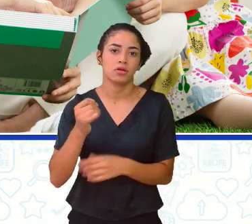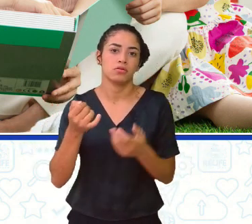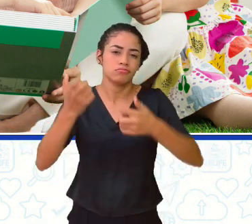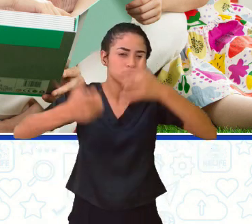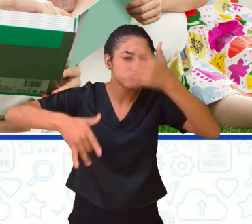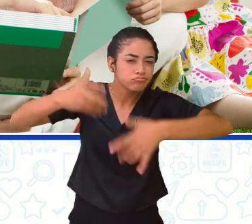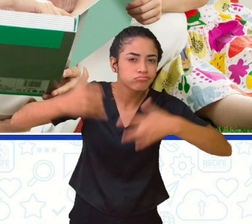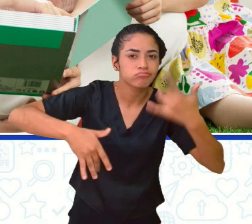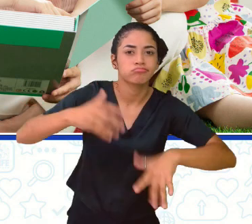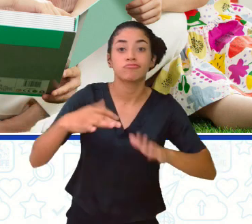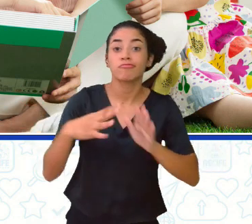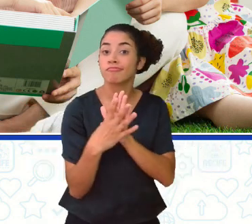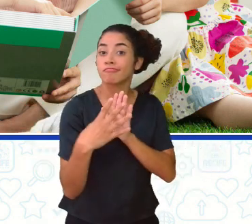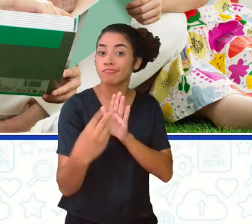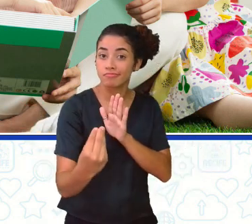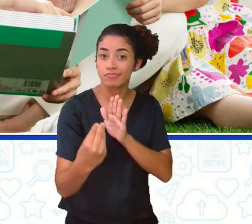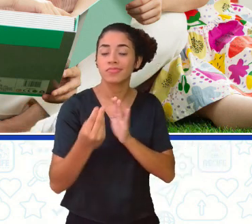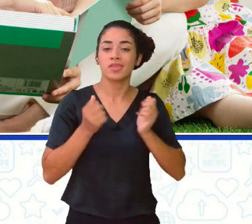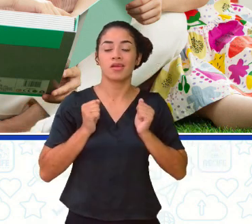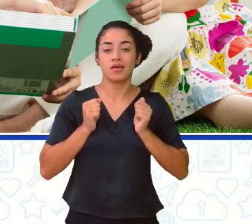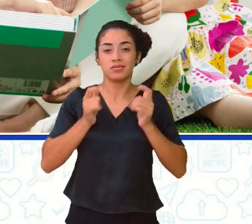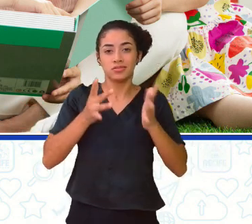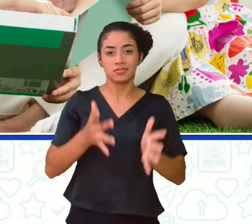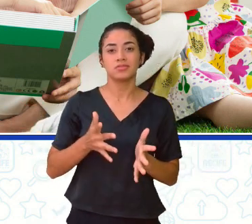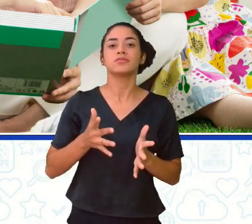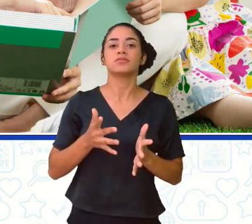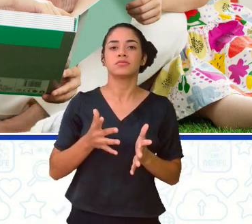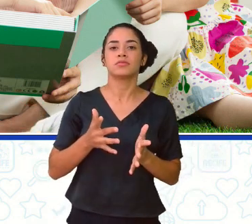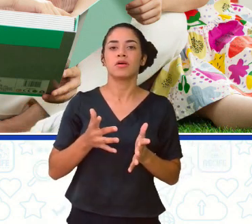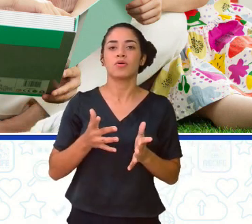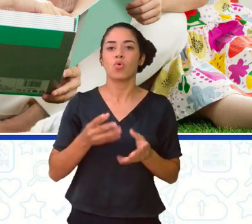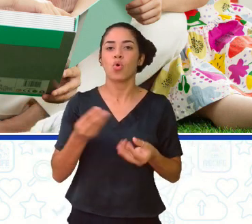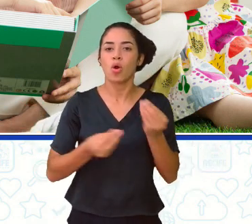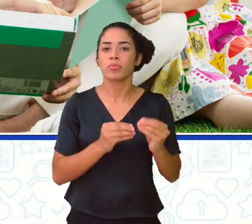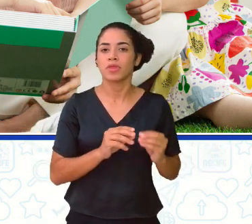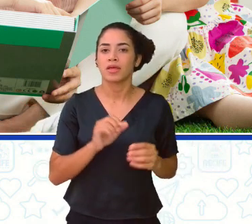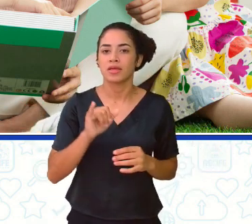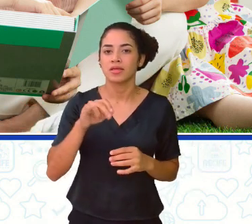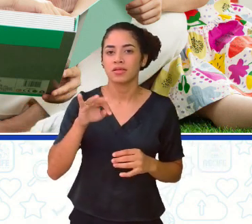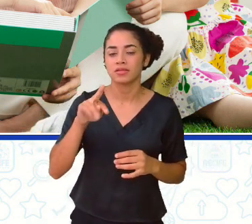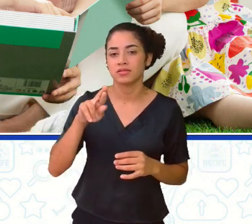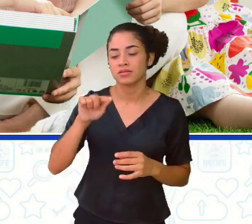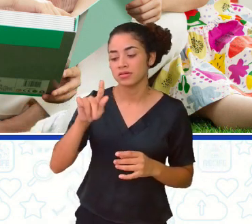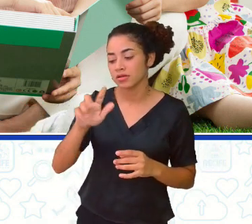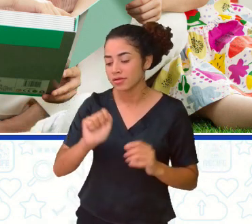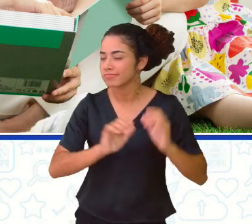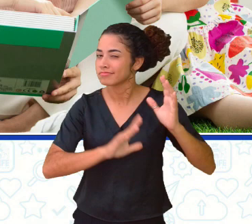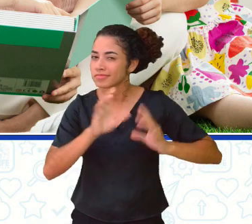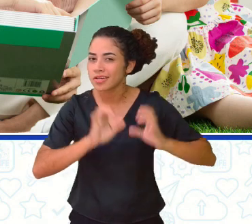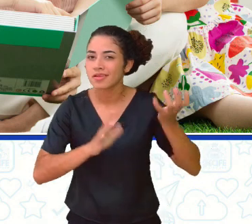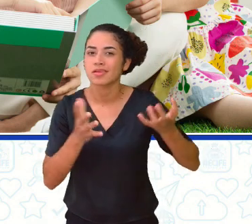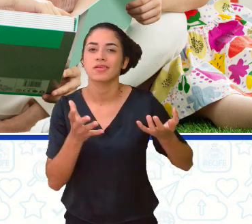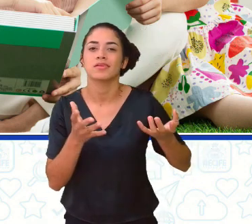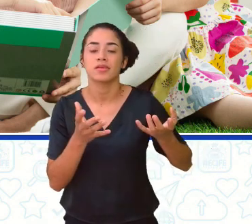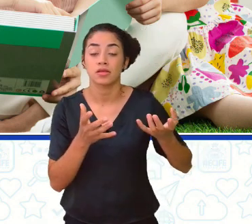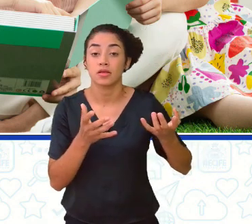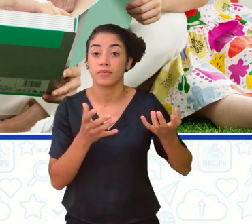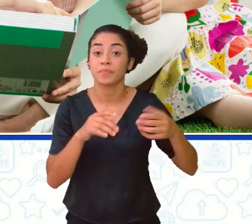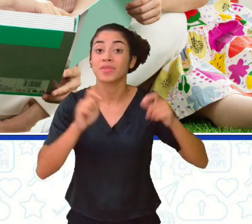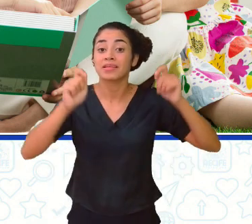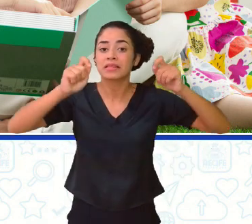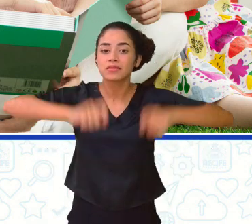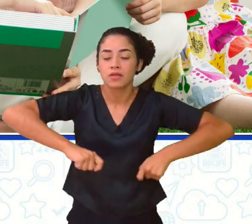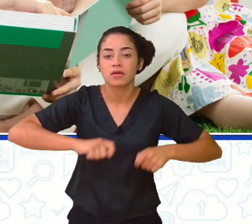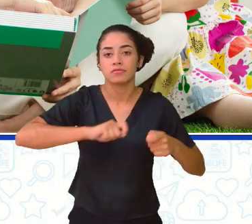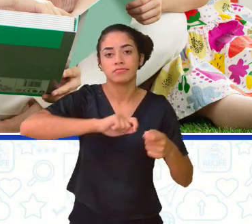contação, dessa imitação da ação através da intriga, né? Através das questões aí que fazem a ação